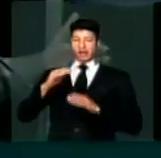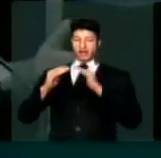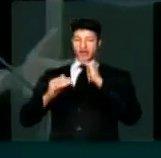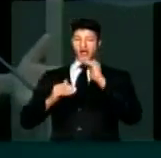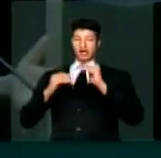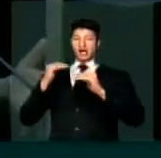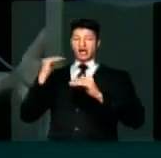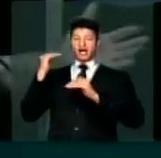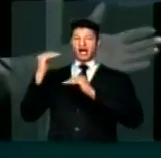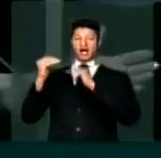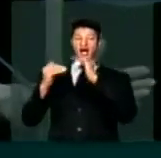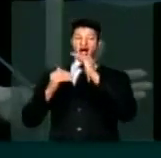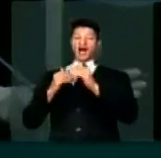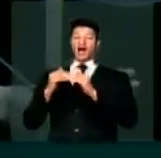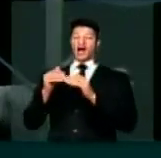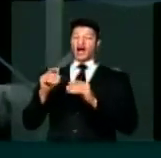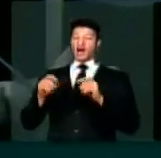evoluir